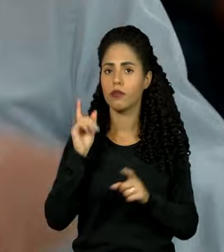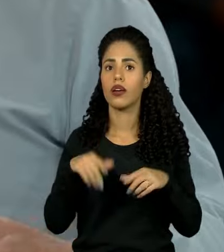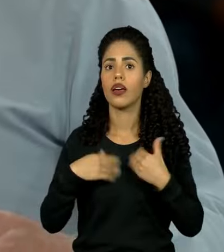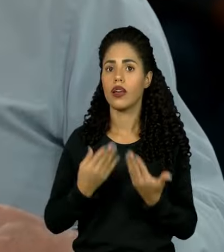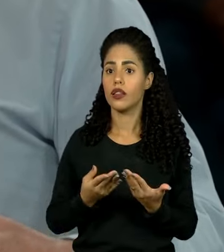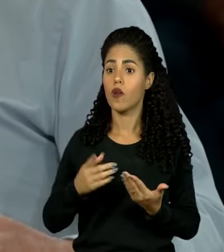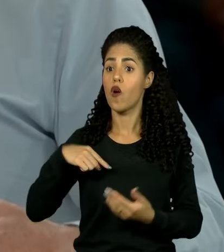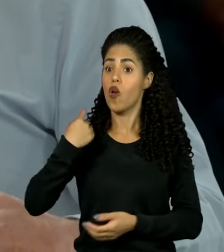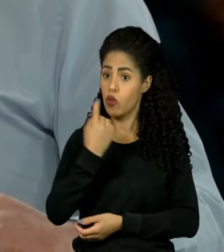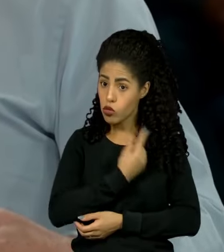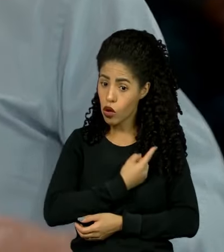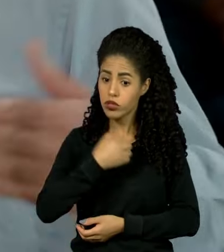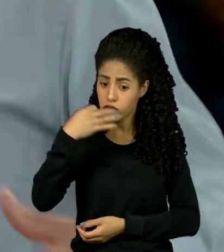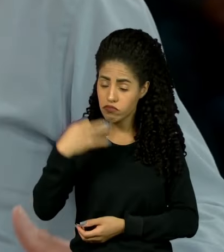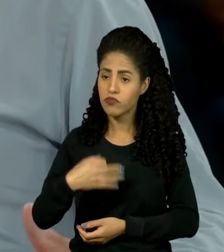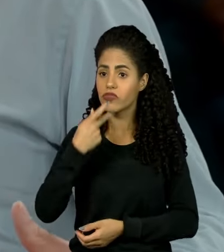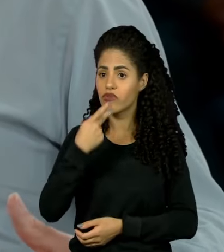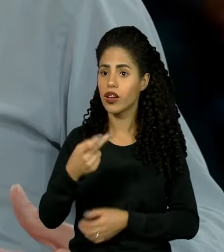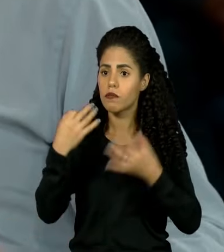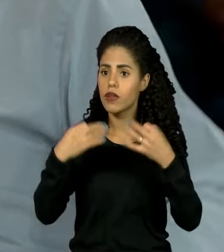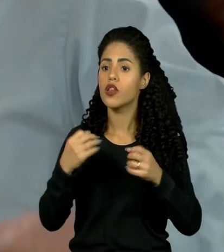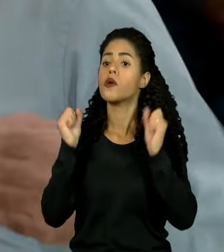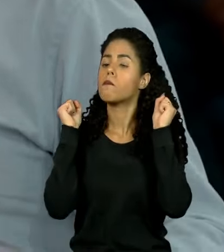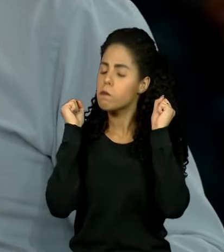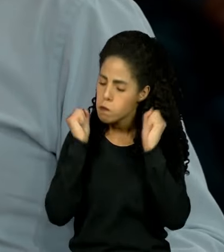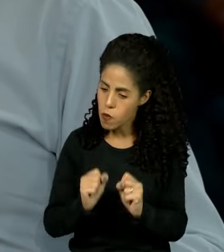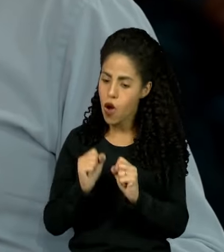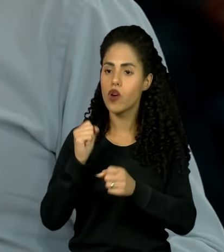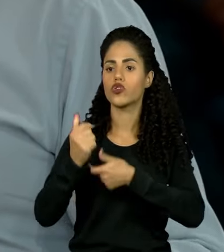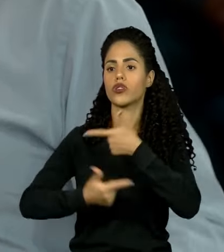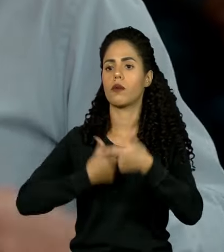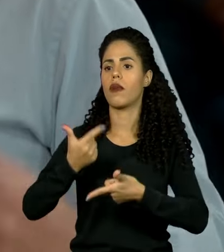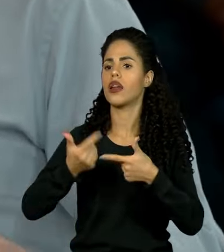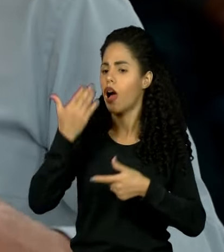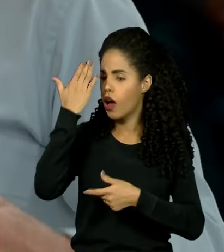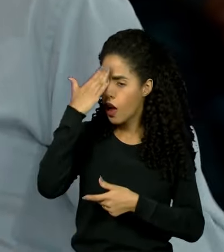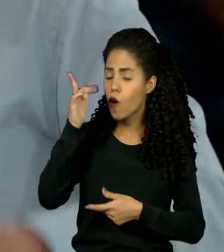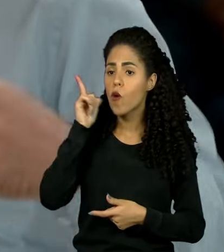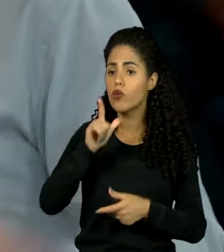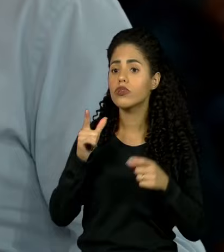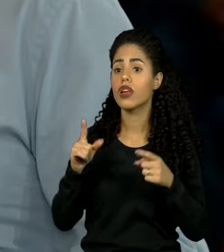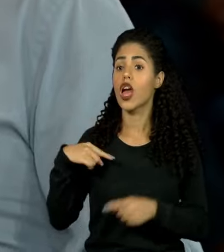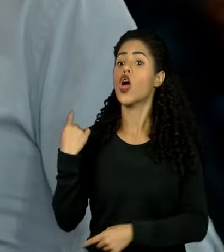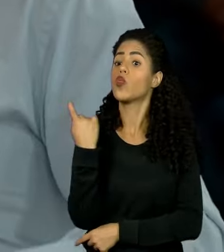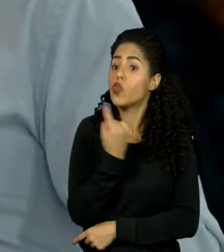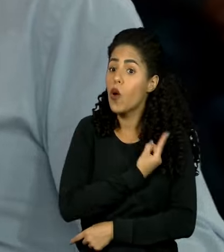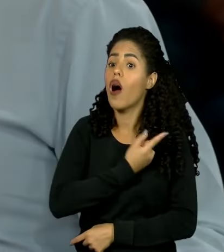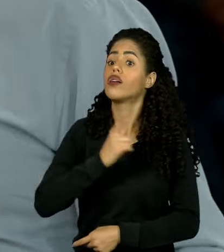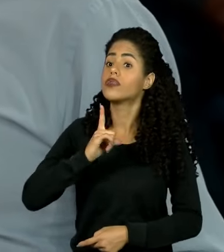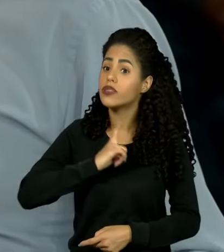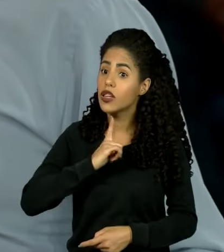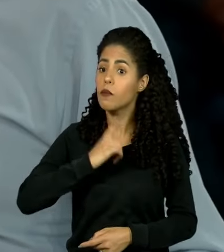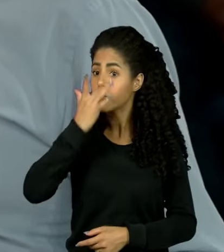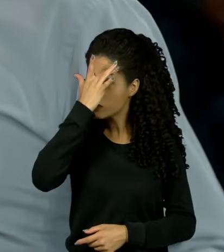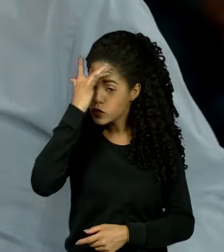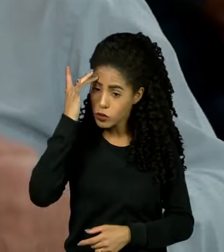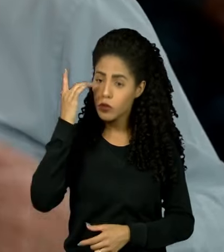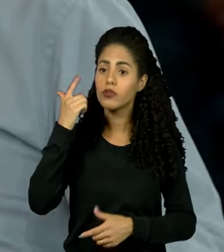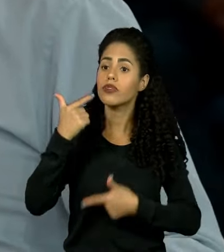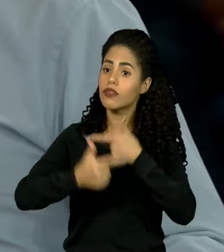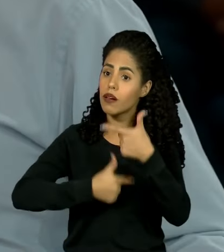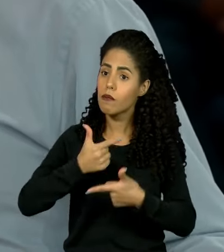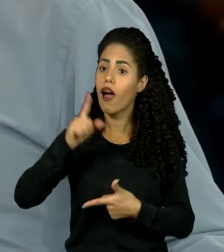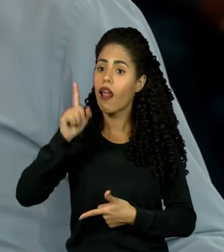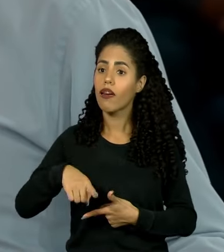nós afirmamos que ele pode trabalhar e que ele tem capacidade nós afirmamos Porque nós usamos essa mão de obra e